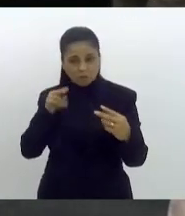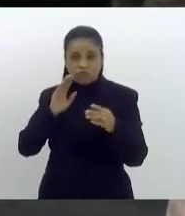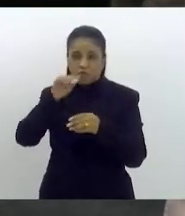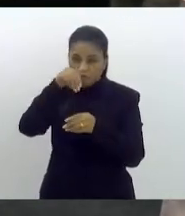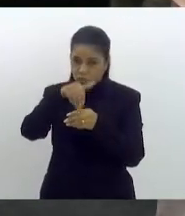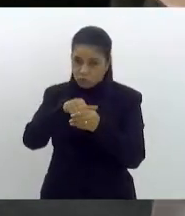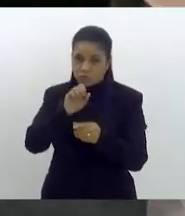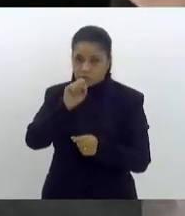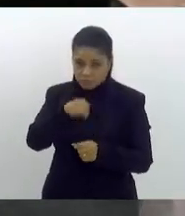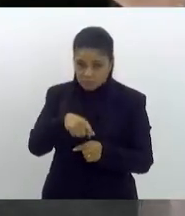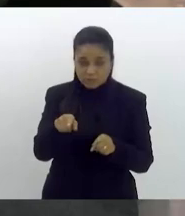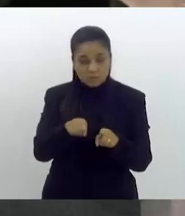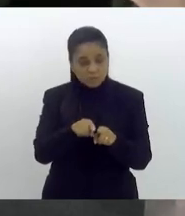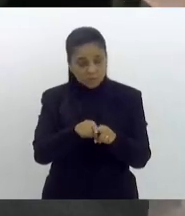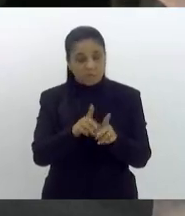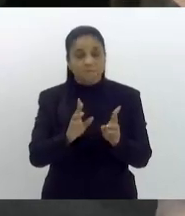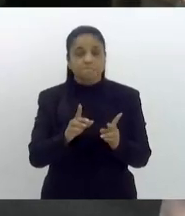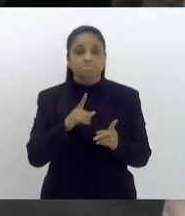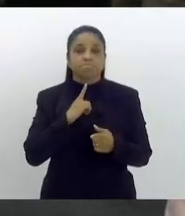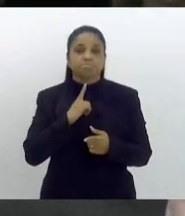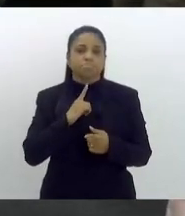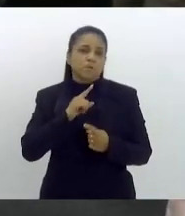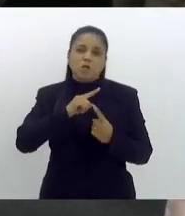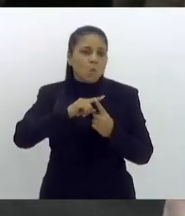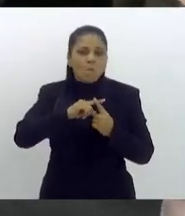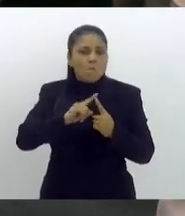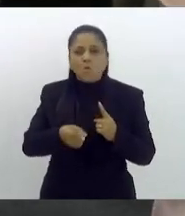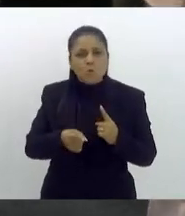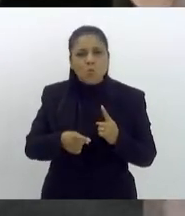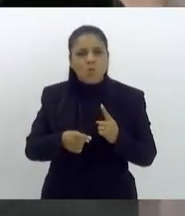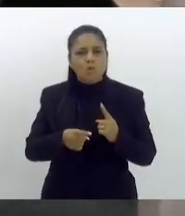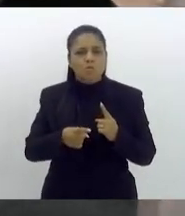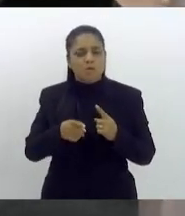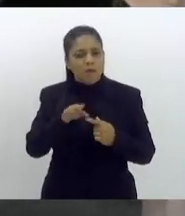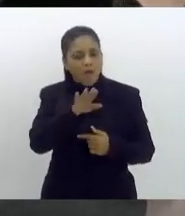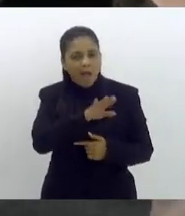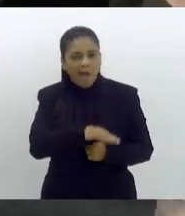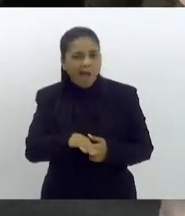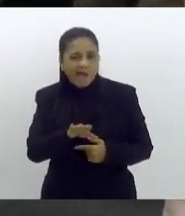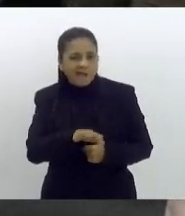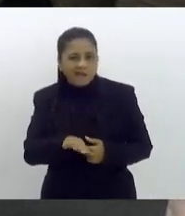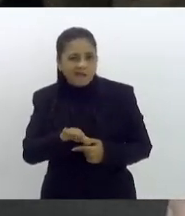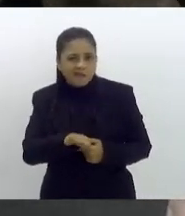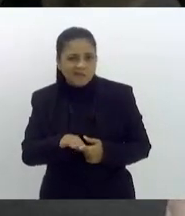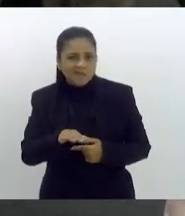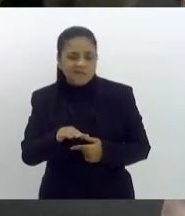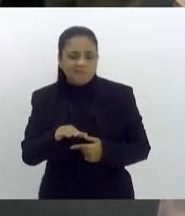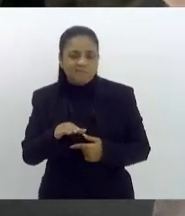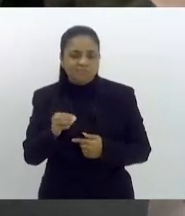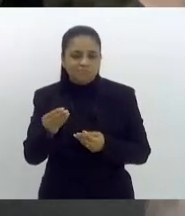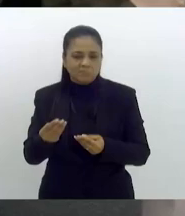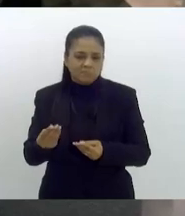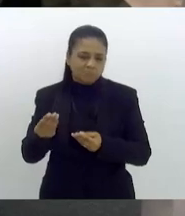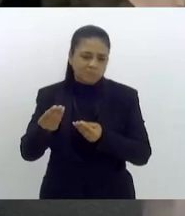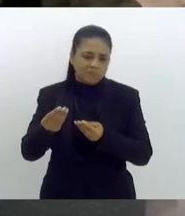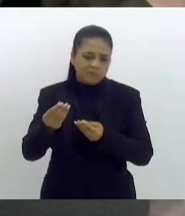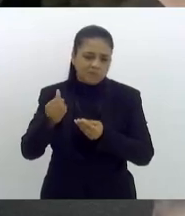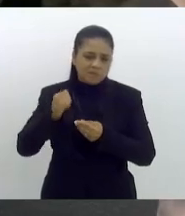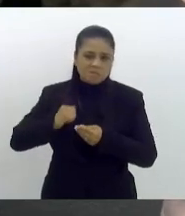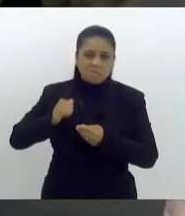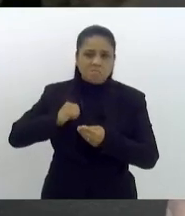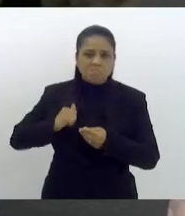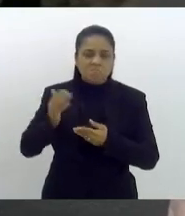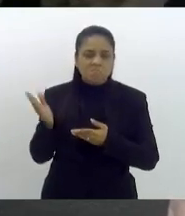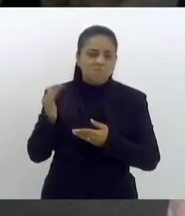sim ele não proíbe a criança de trazer um lanche de casa não